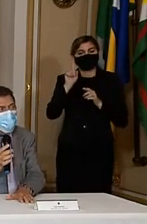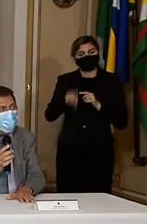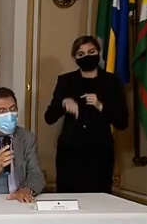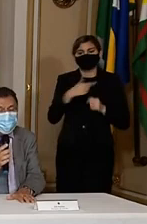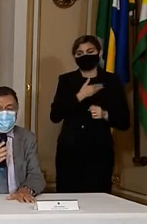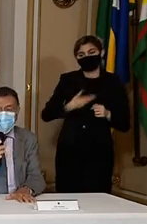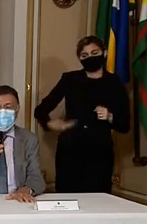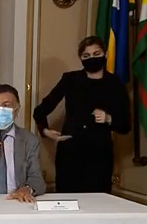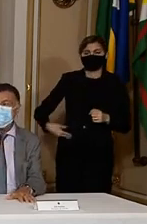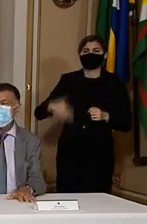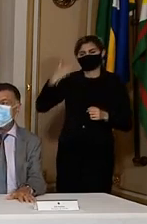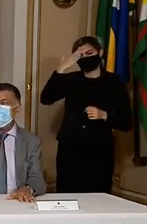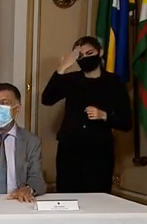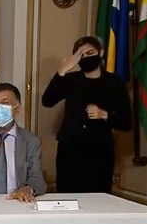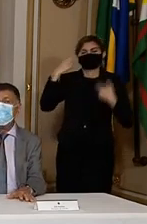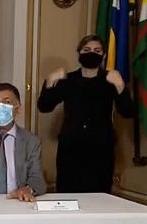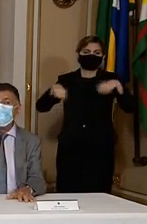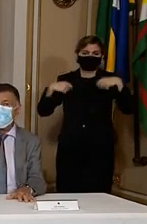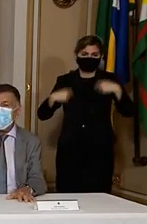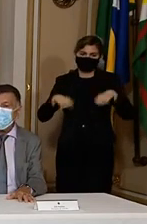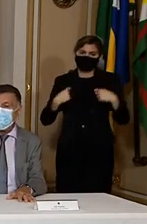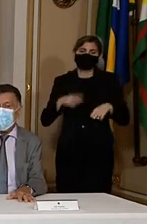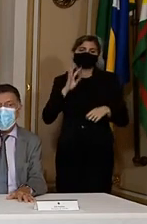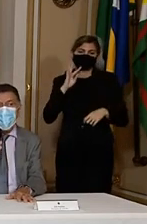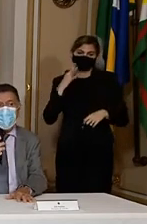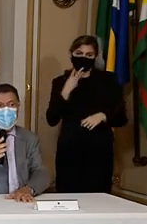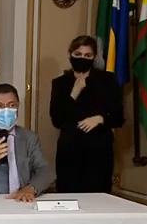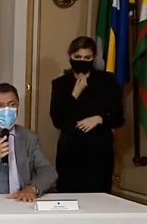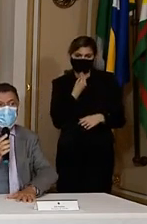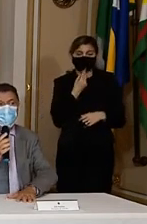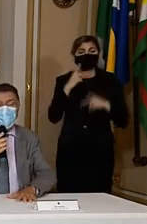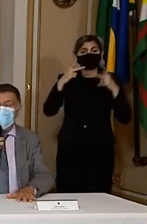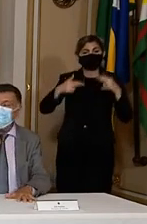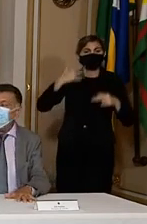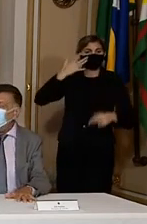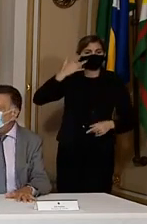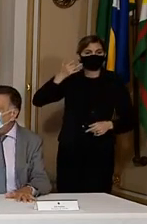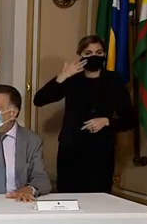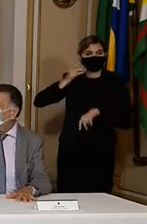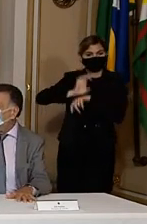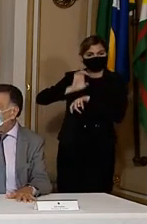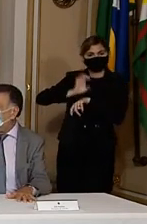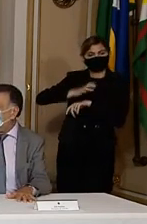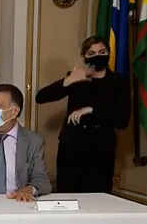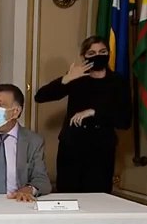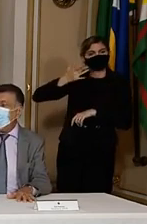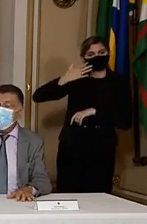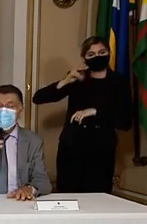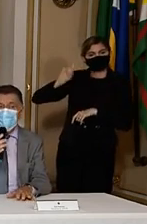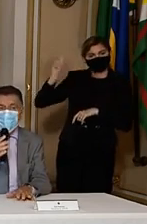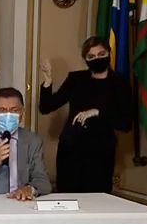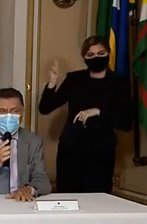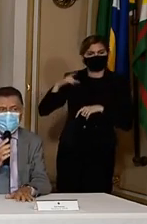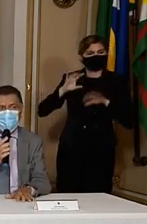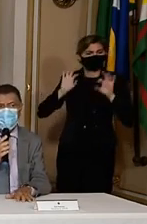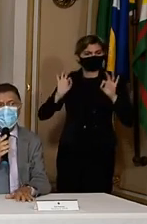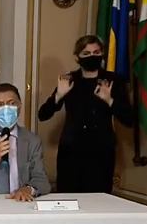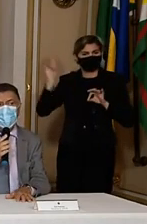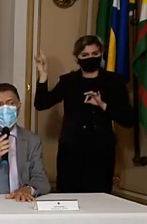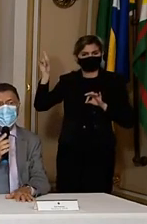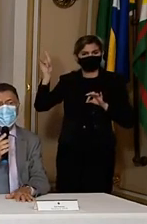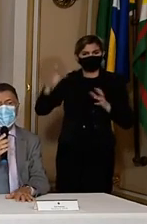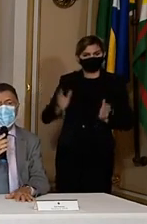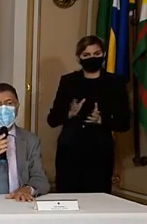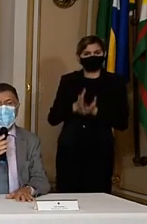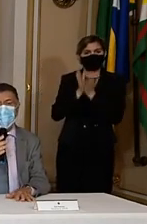é o governo Reconhecer essa necessidade assim como Estado do Ceará é uma referência mundial no cisas premiado